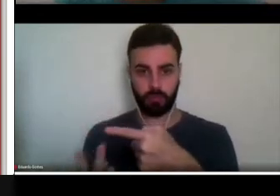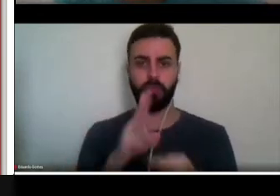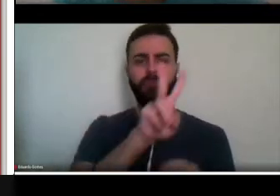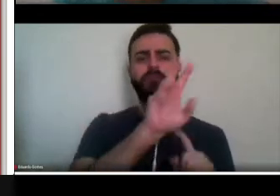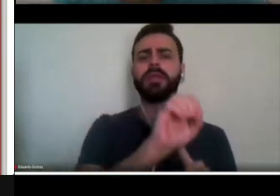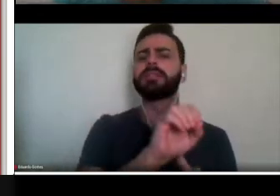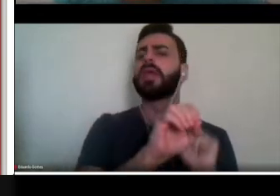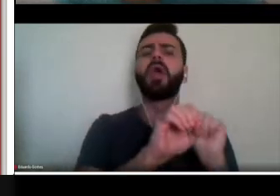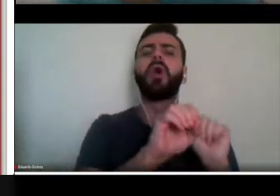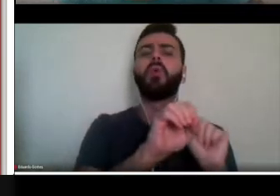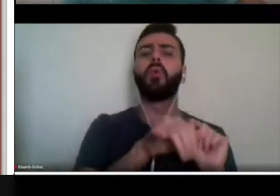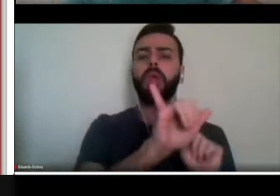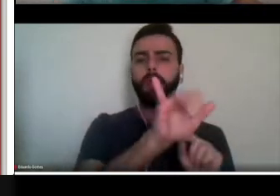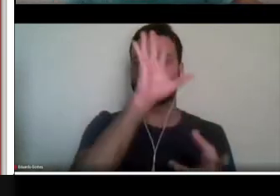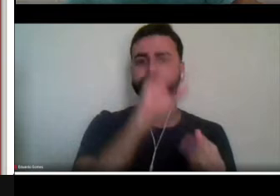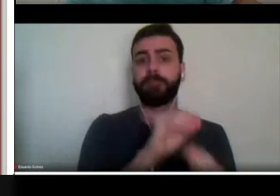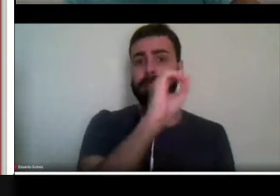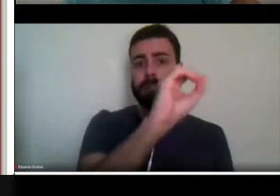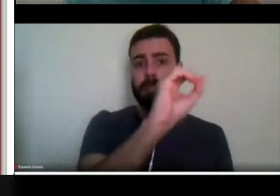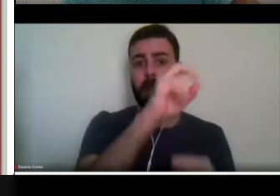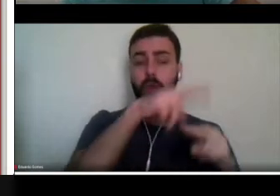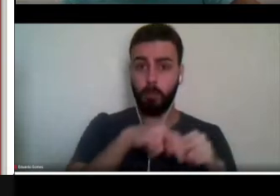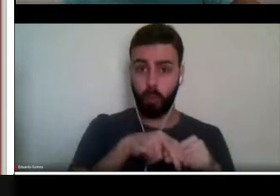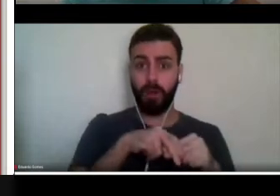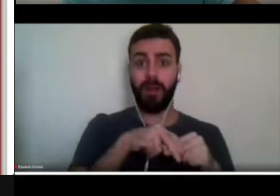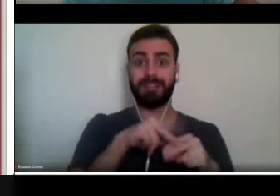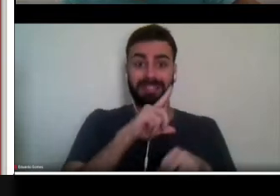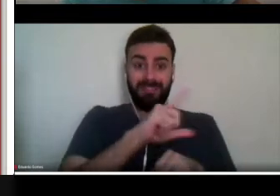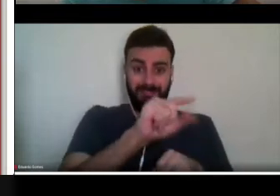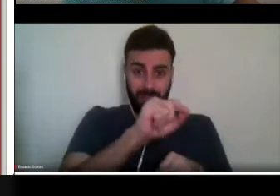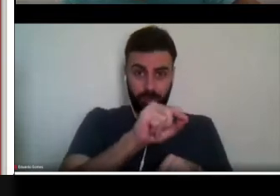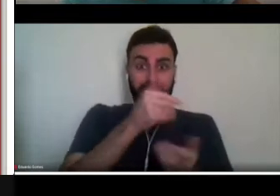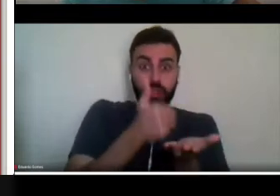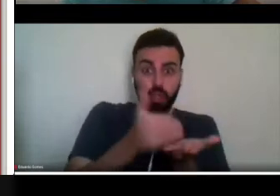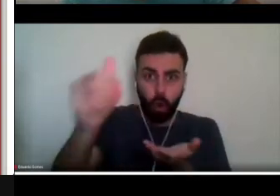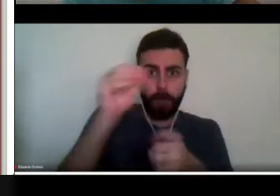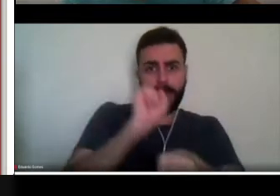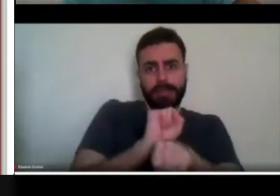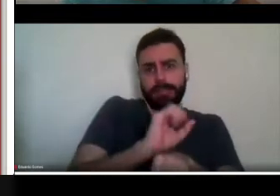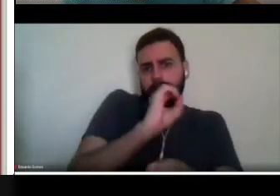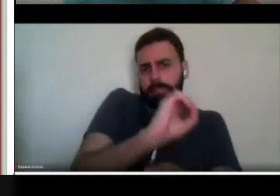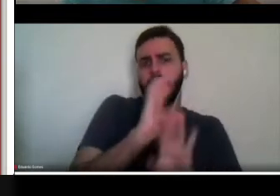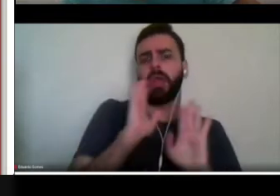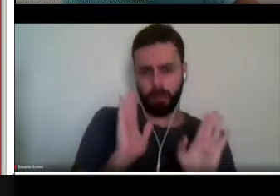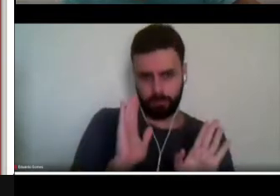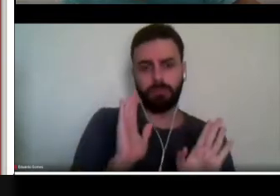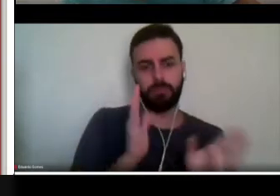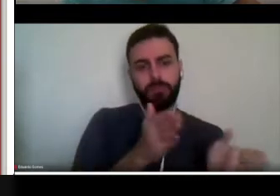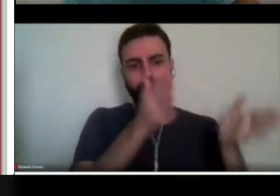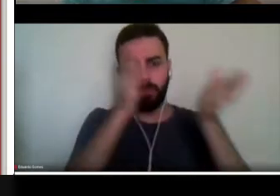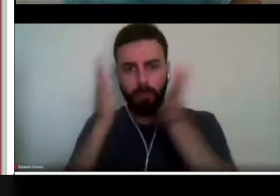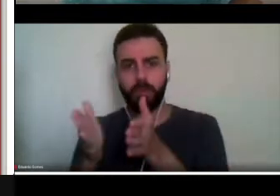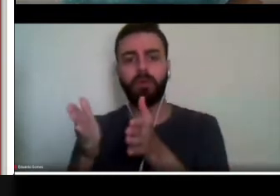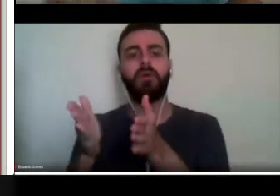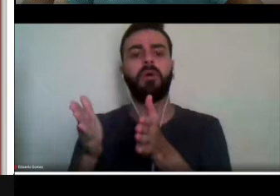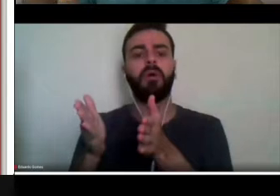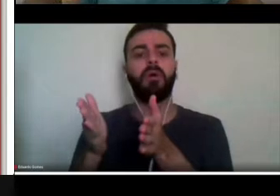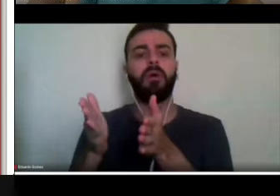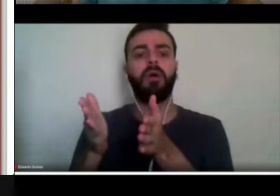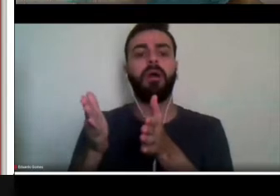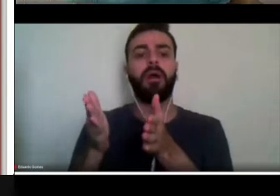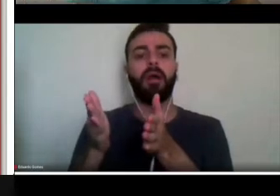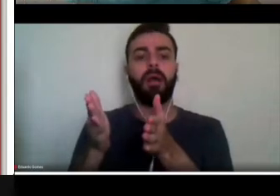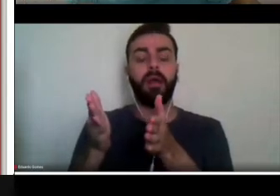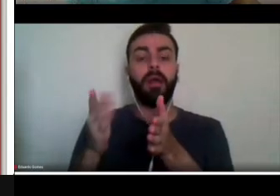velocidade inicial é igual a zero, né? E daqui para cá, ó, aqui, esse é o instante, 4 segundos, em que